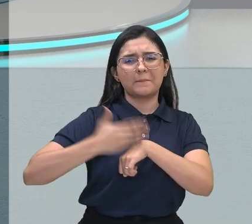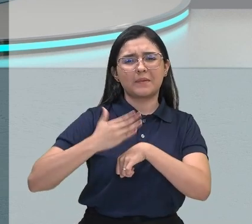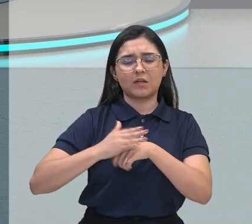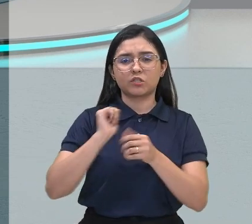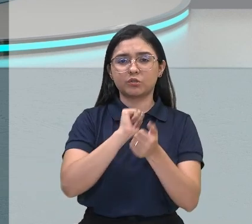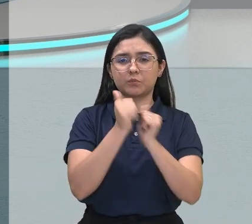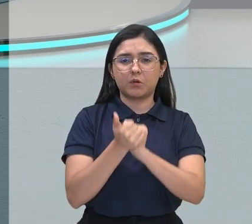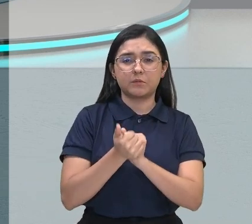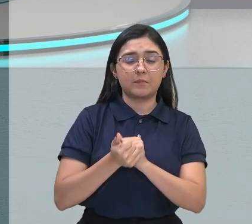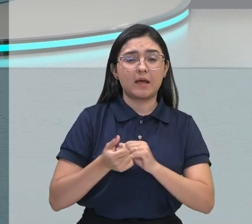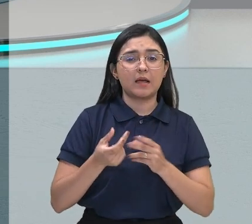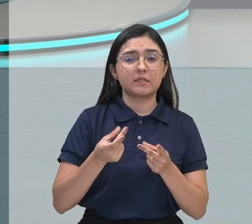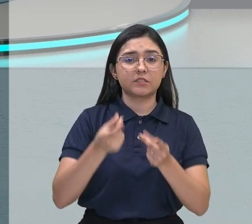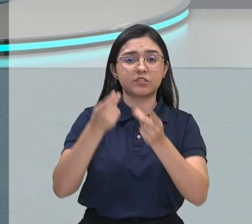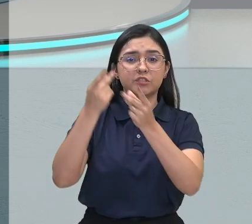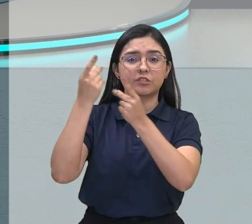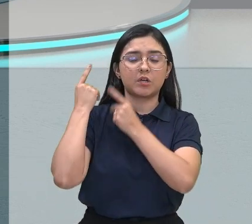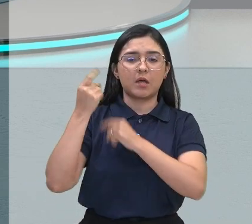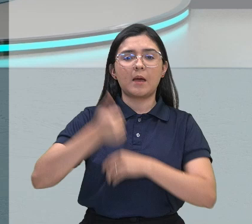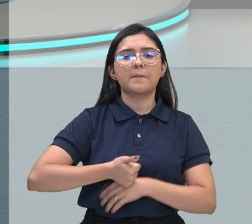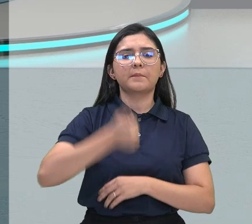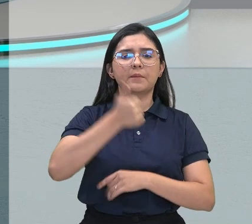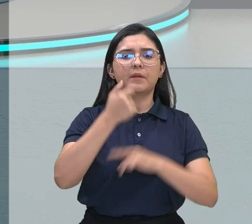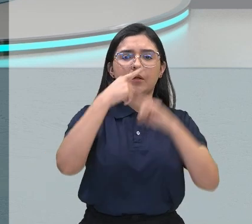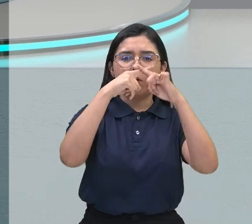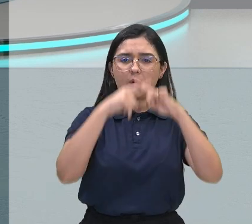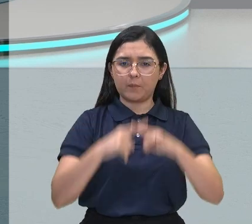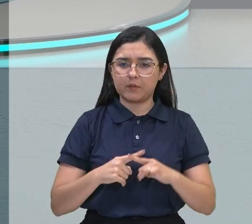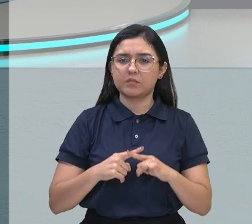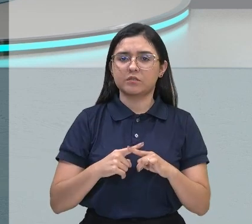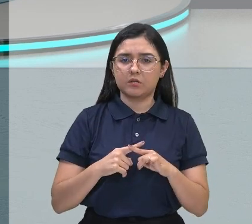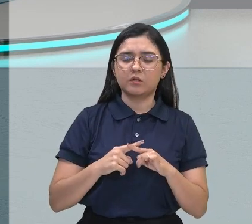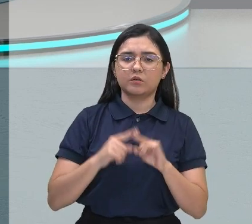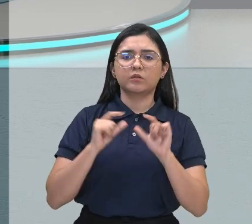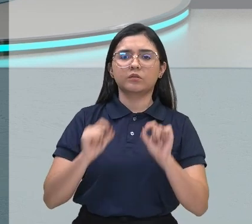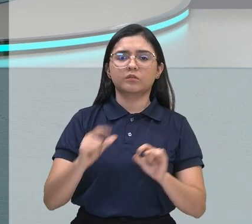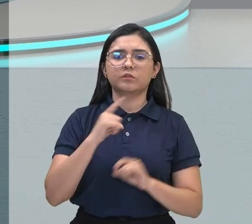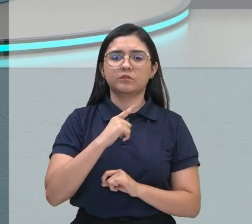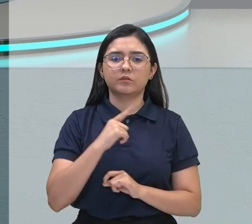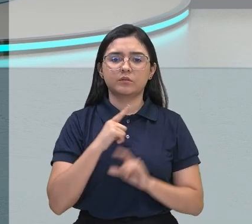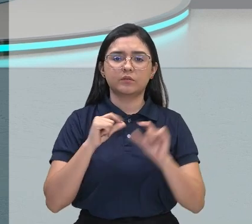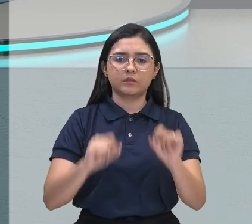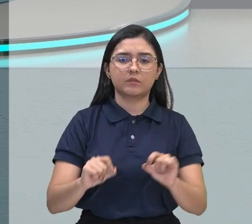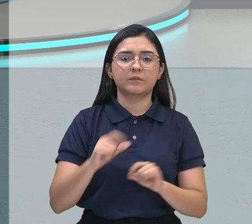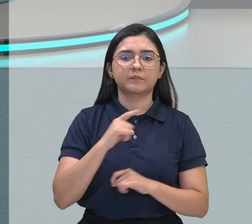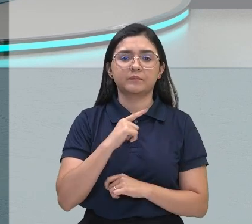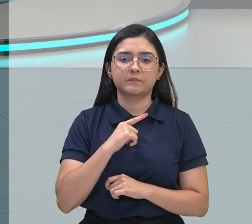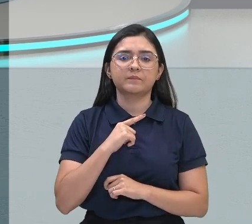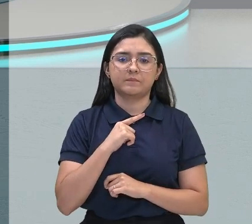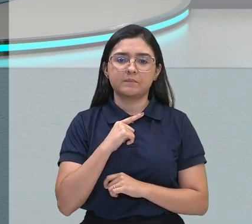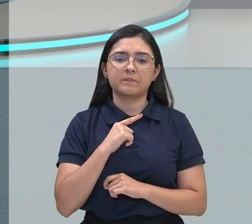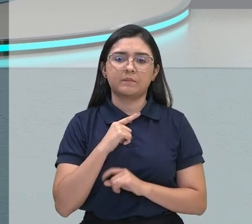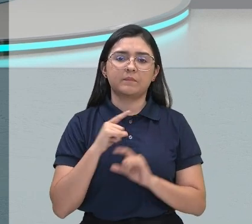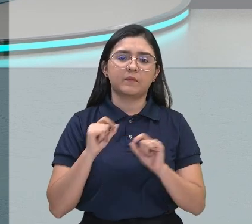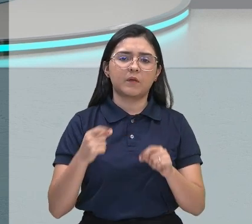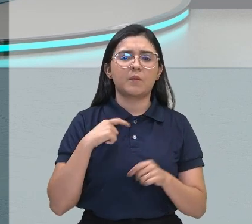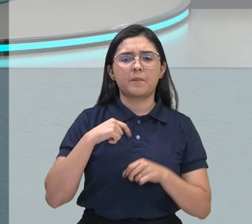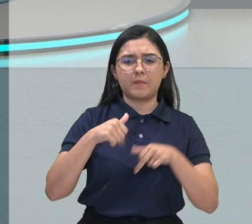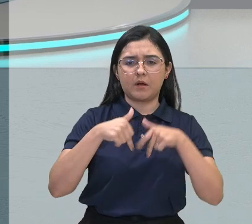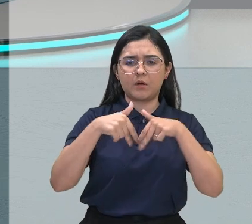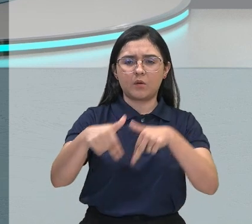antiga, tendo aí a sua primeira prova, né? A gente conhecia ela como Stadium, que era uma corrida de